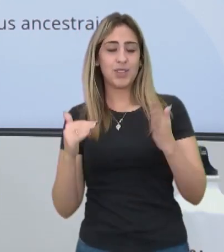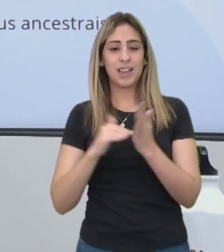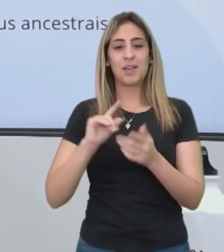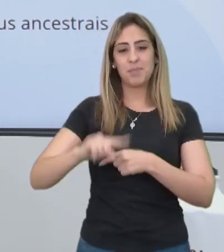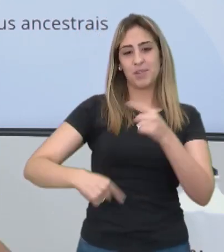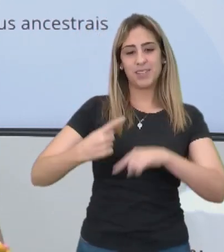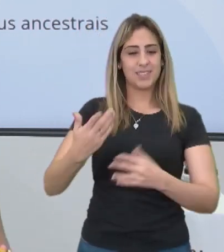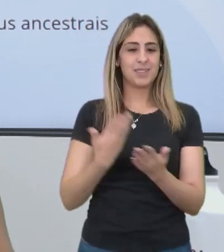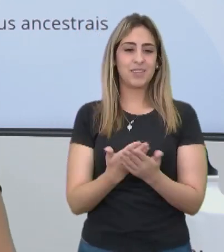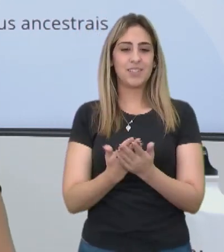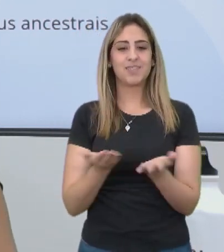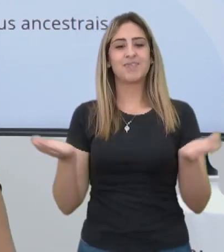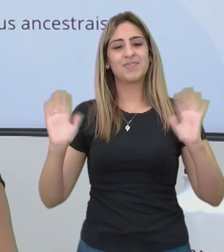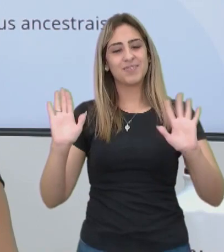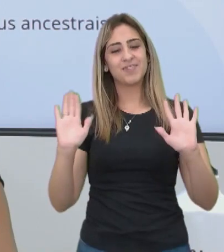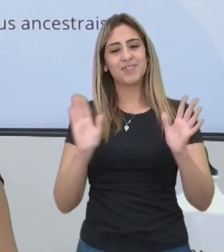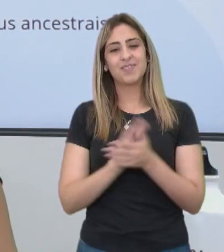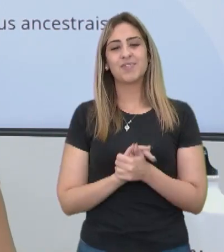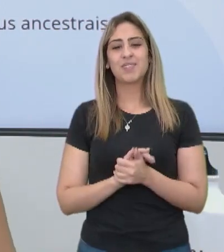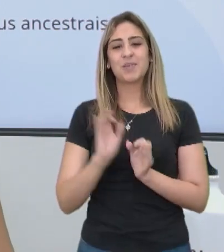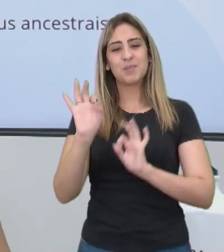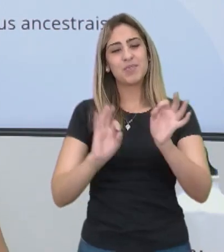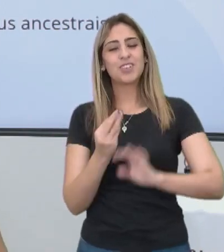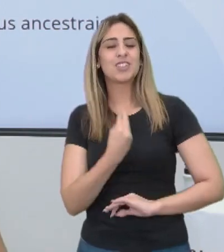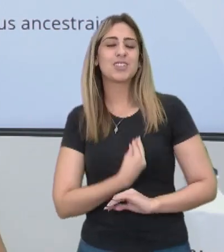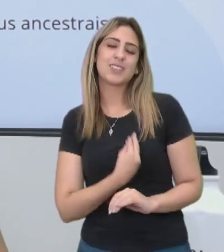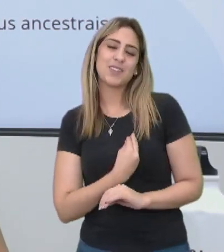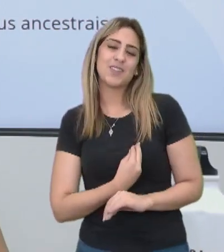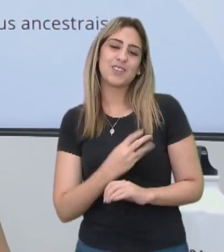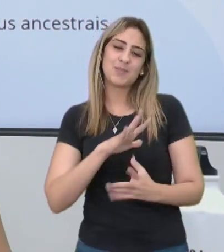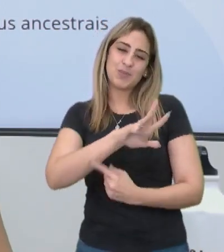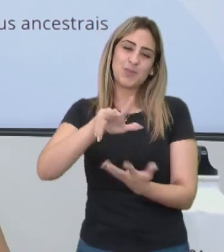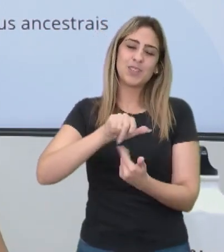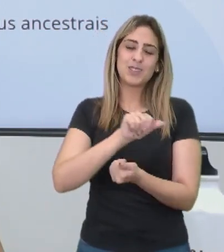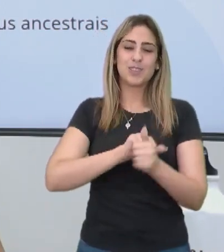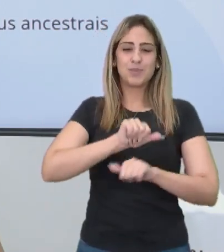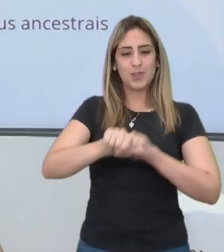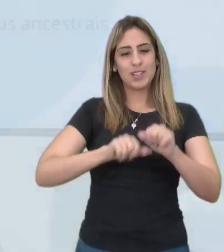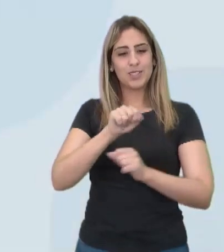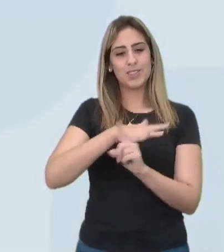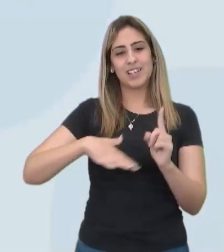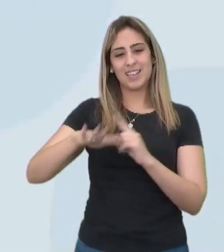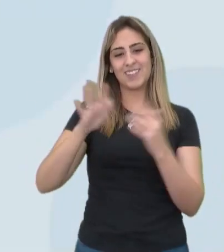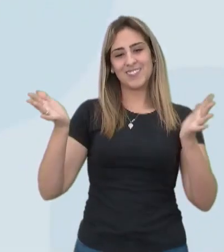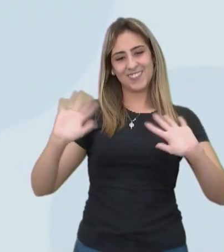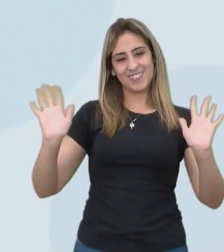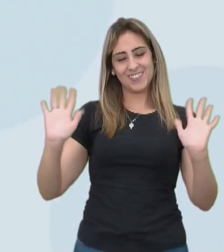próxima aula. Fique aí. Como o seu projeto de vida muda a sociedade. Tchau, tchau.